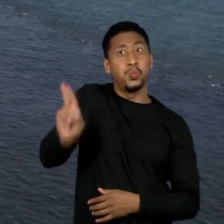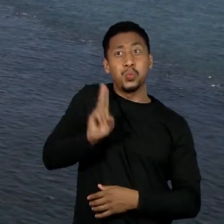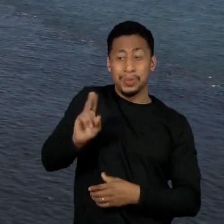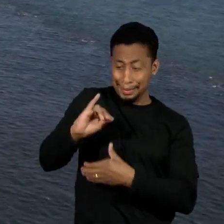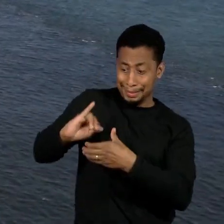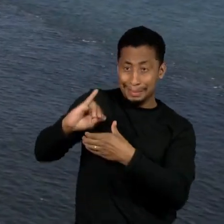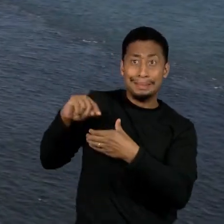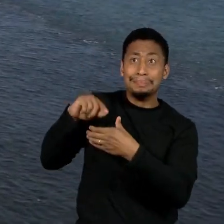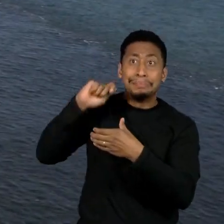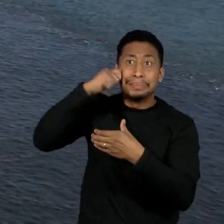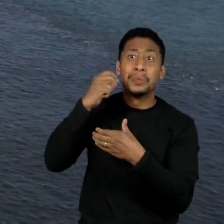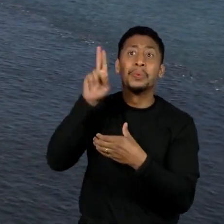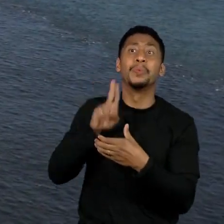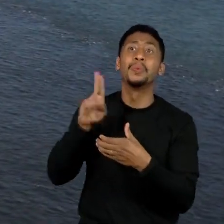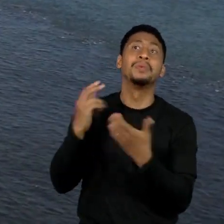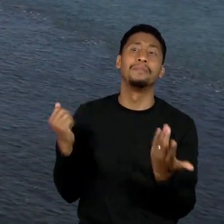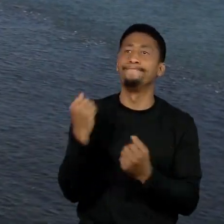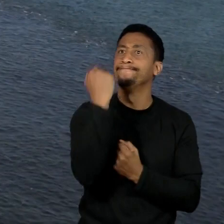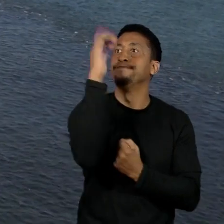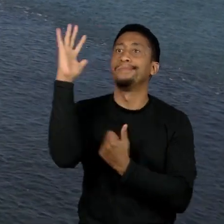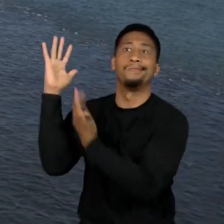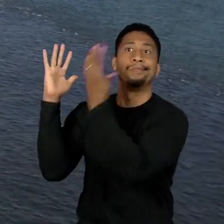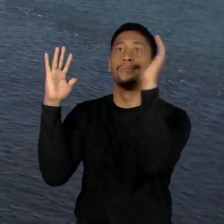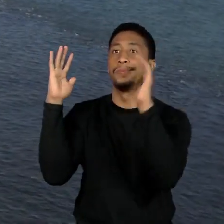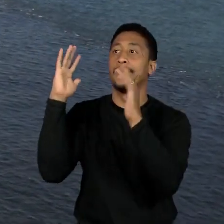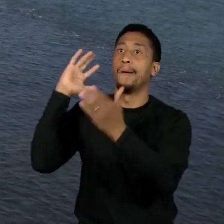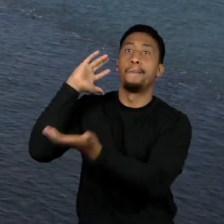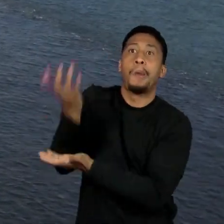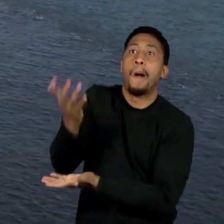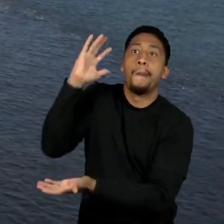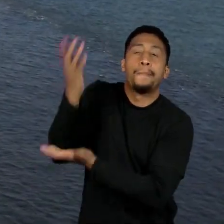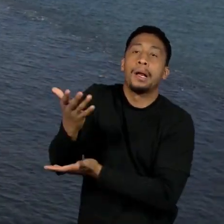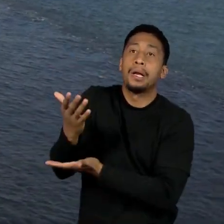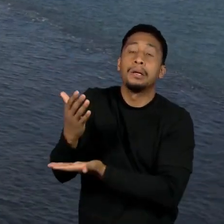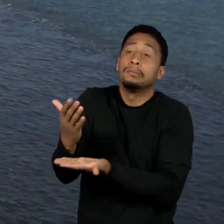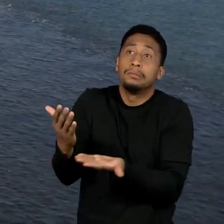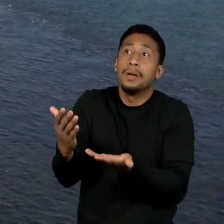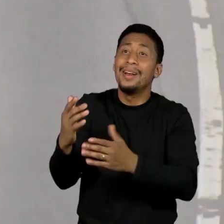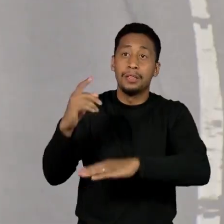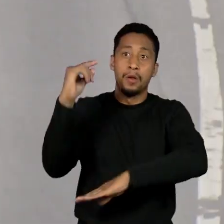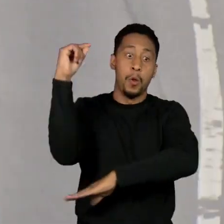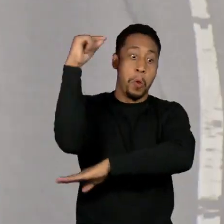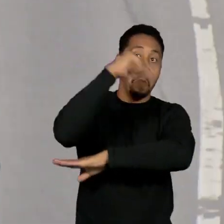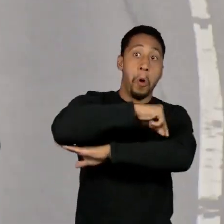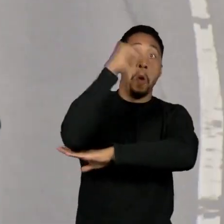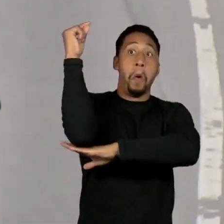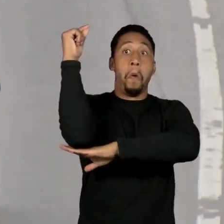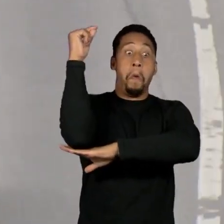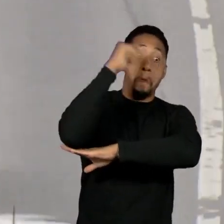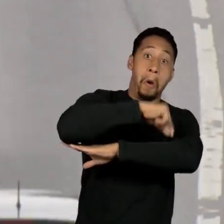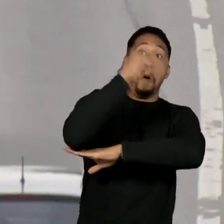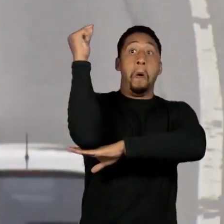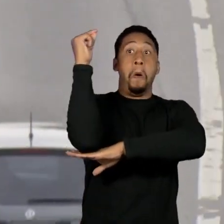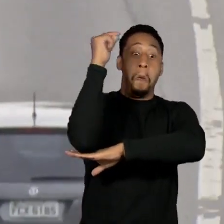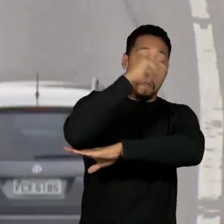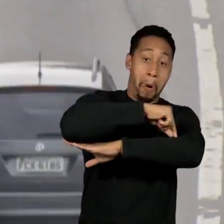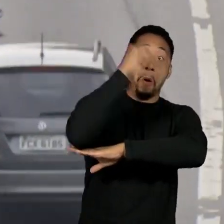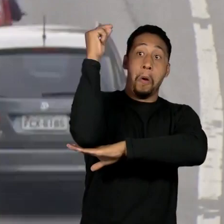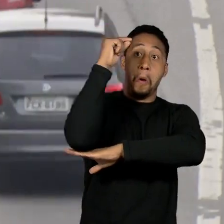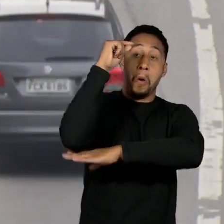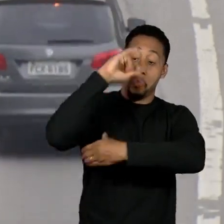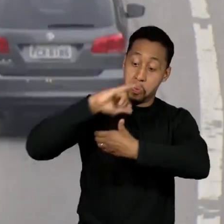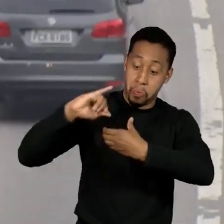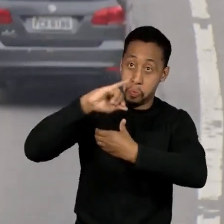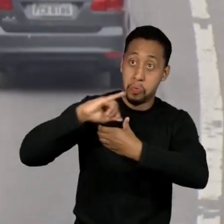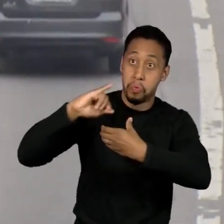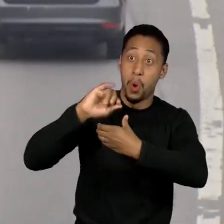você apenas diminuir o desmatamento, mas ali na hora de discutir o grosso do problema, não ter uma postura incisiva